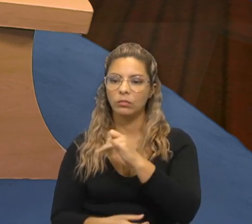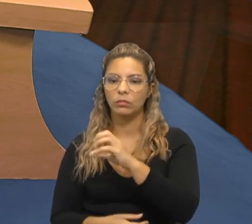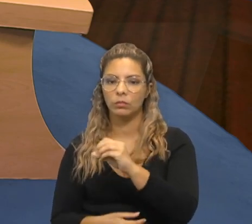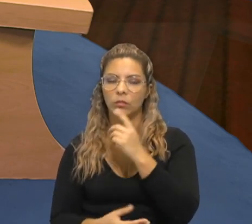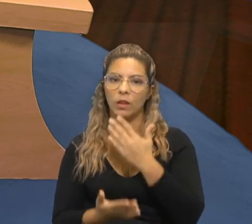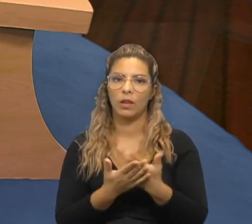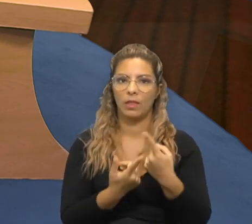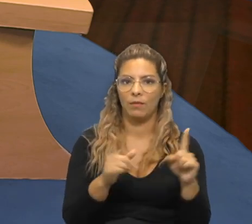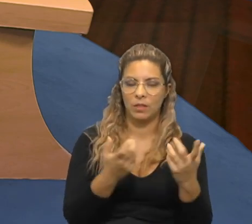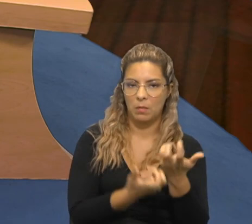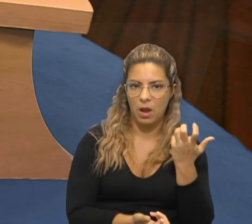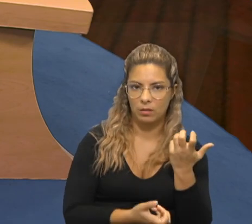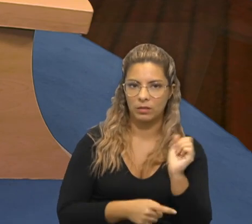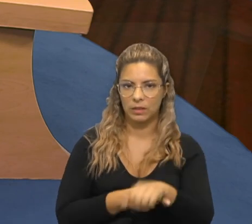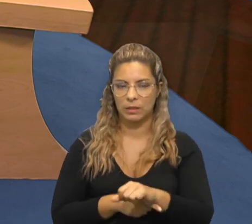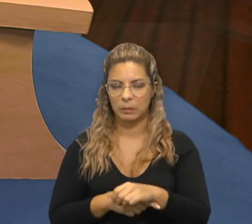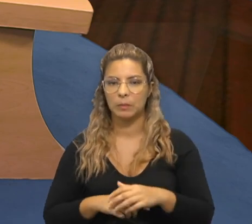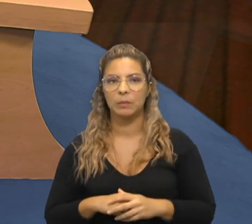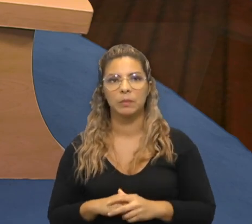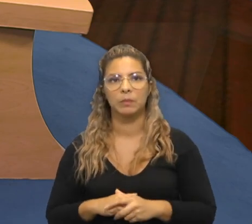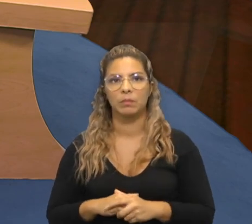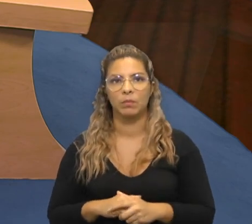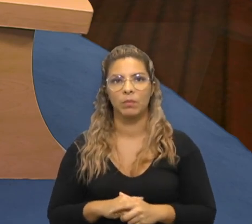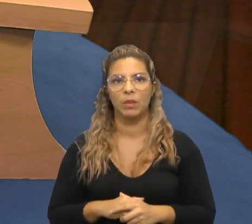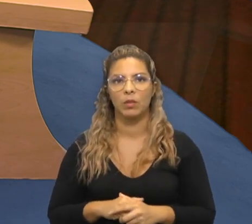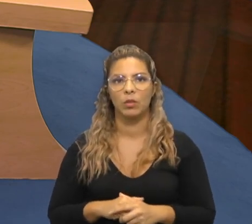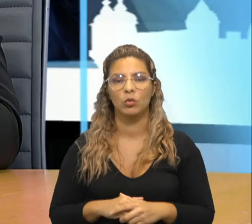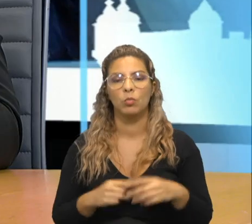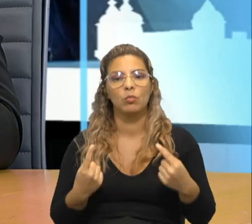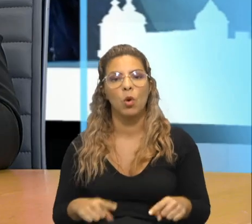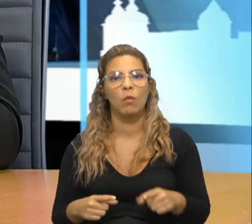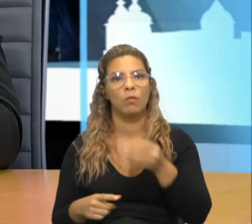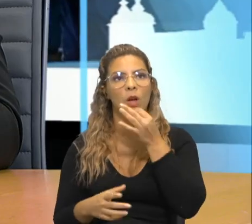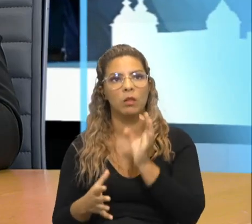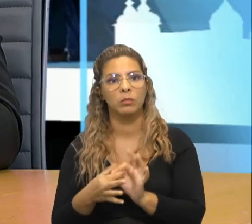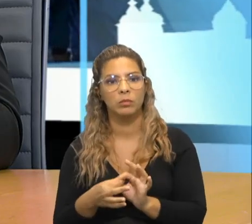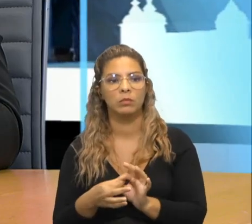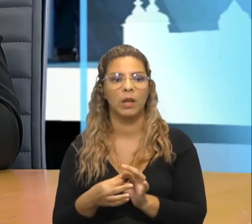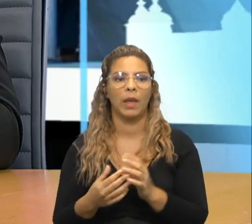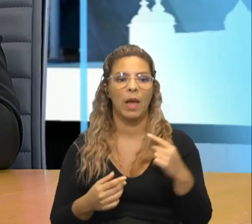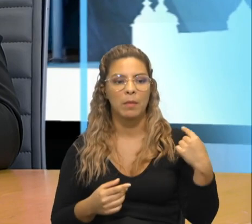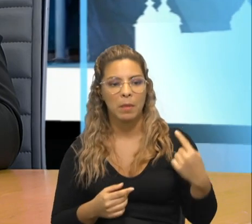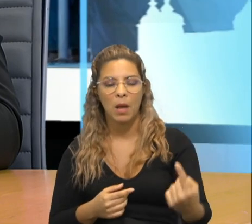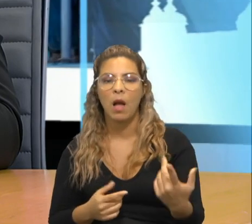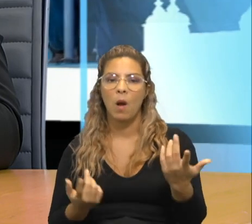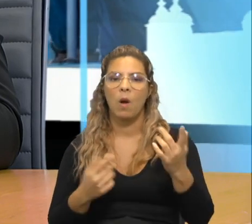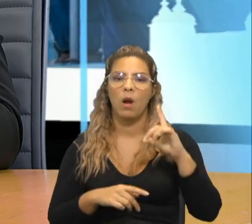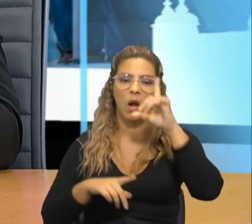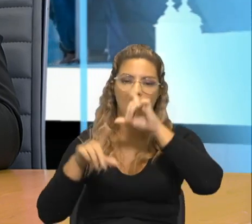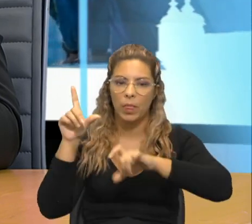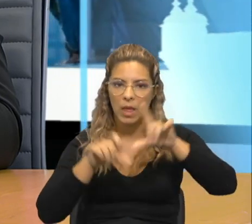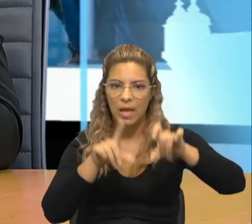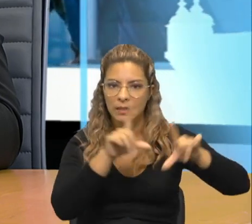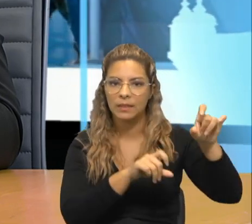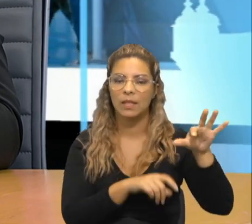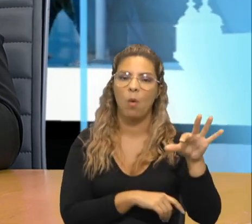diferença, assim acredito, não é? Exatamente. Mais do que, enfim, o tentar a guerra de audiências ou outra